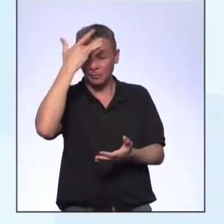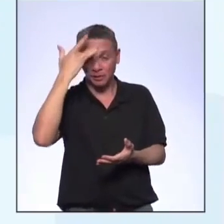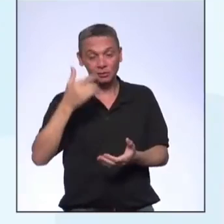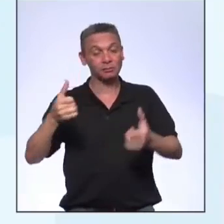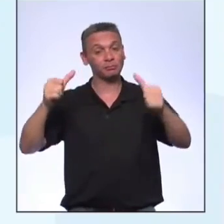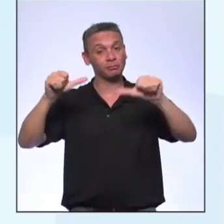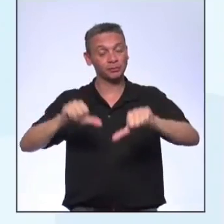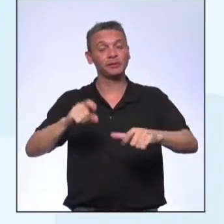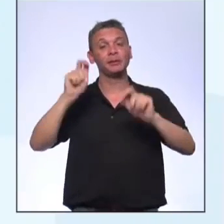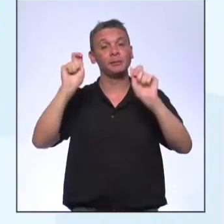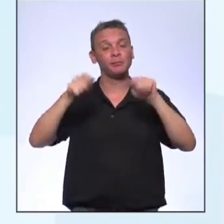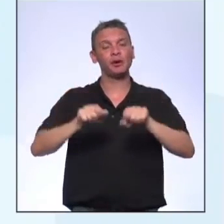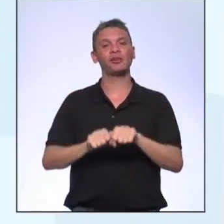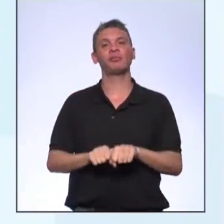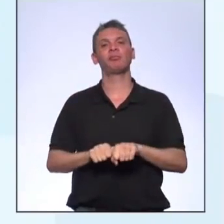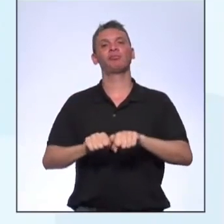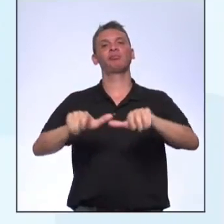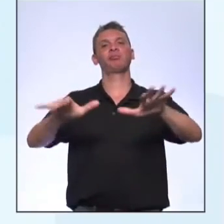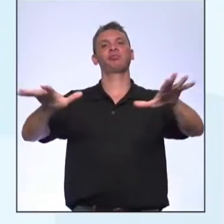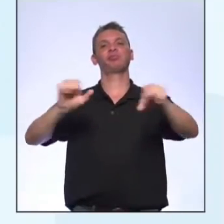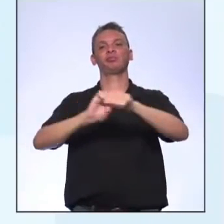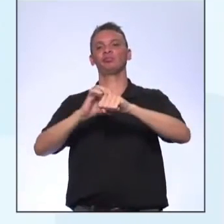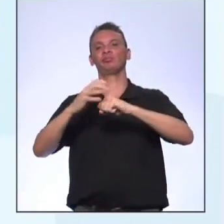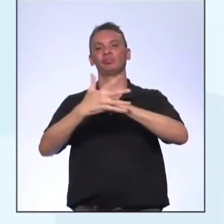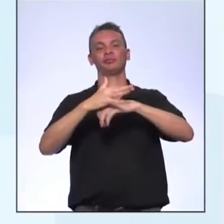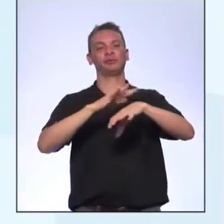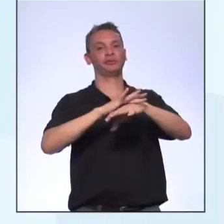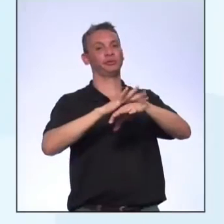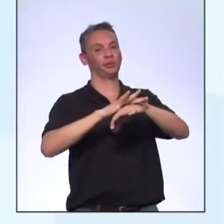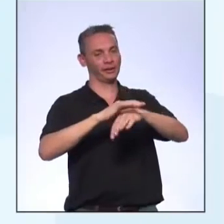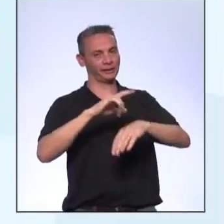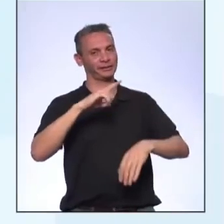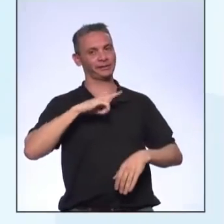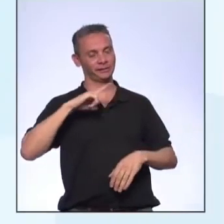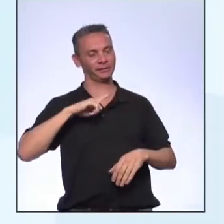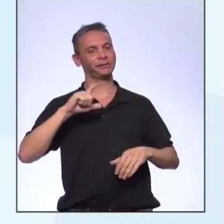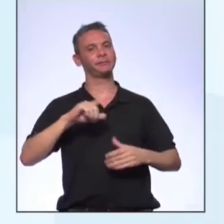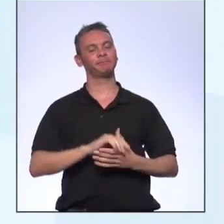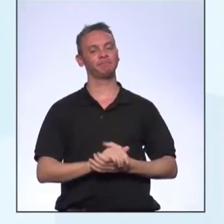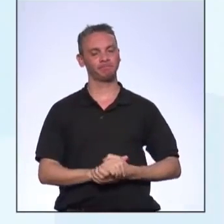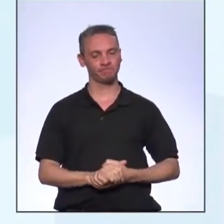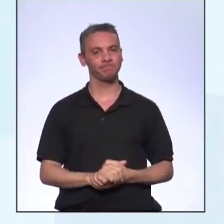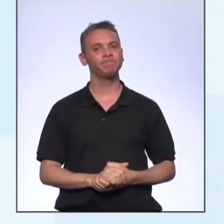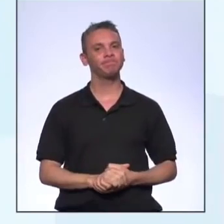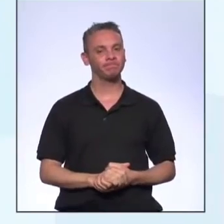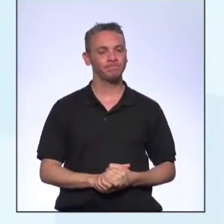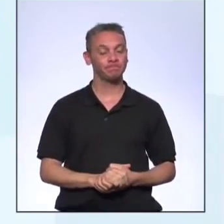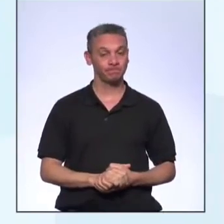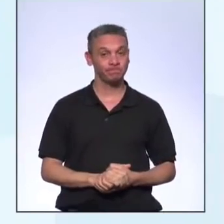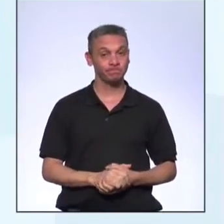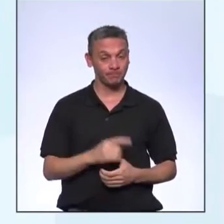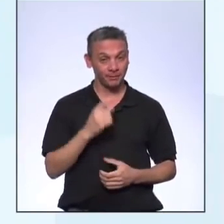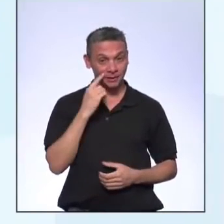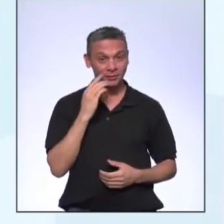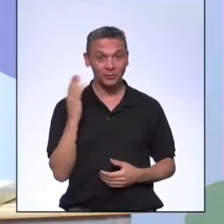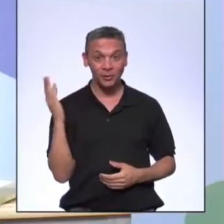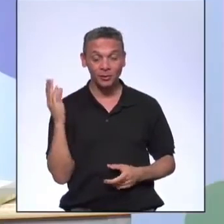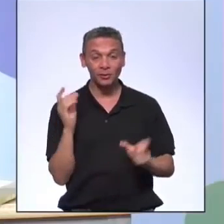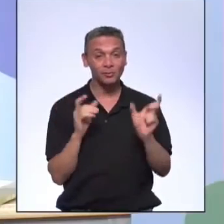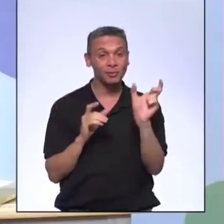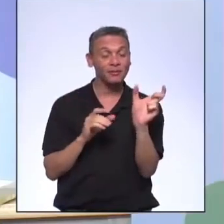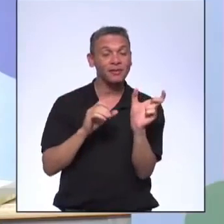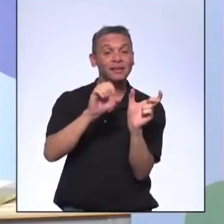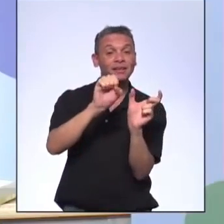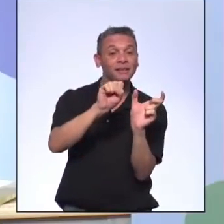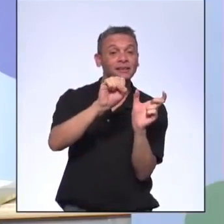infelizmente propícia para a disseminação rápida de doenças, em particular da Covid-19. Então, eu tenho aí, segundo o Conselho Nacional